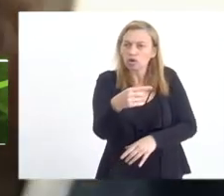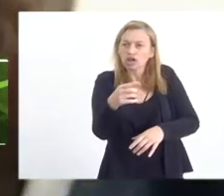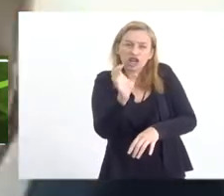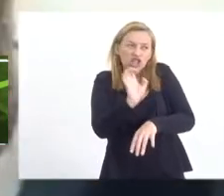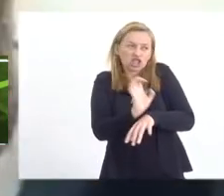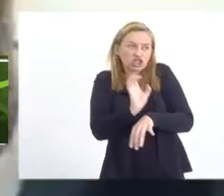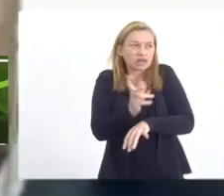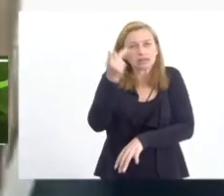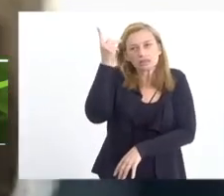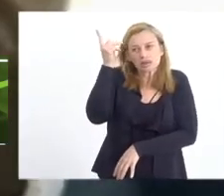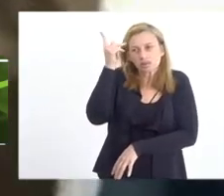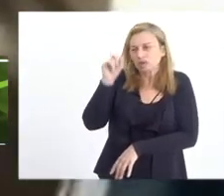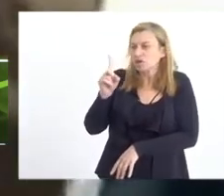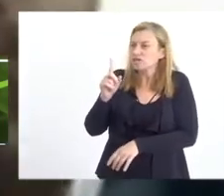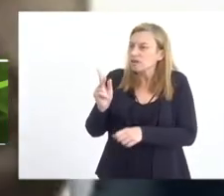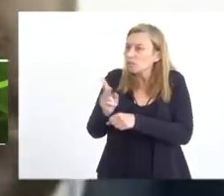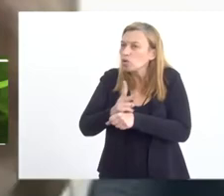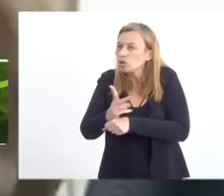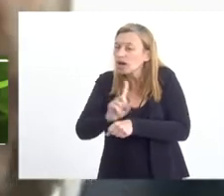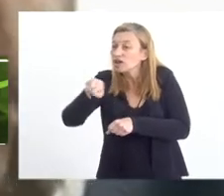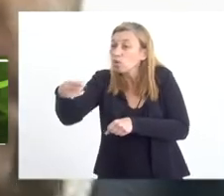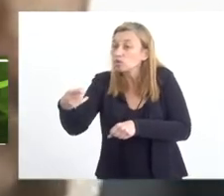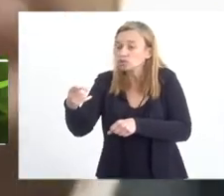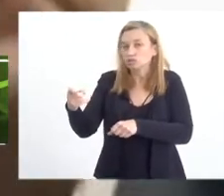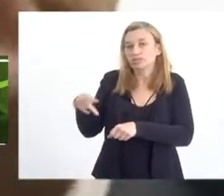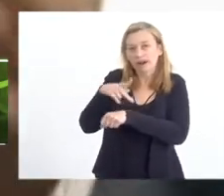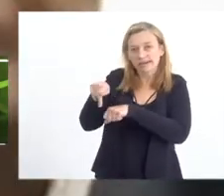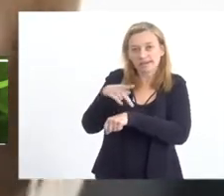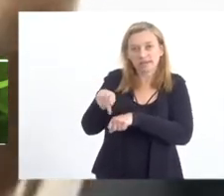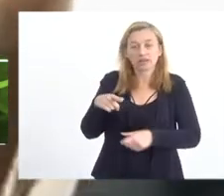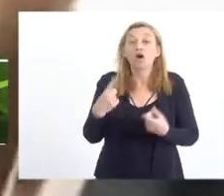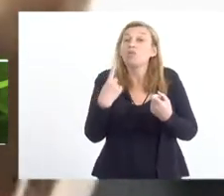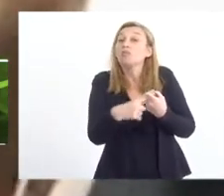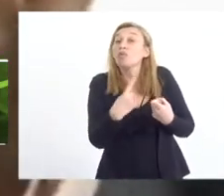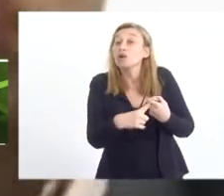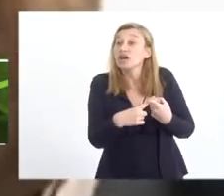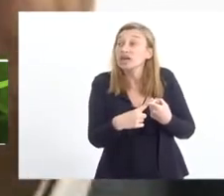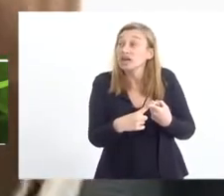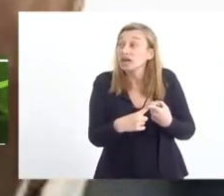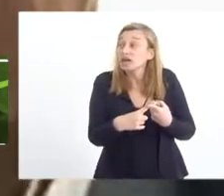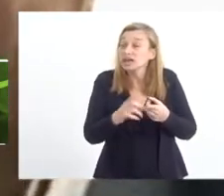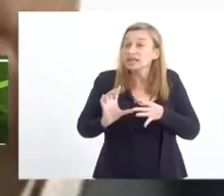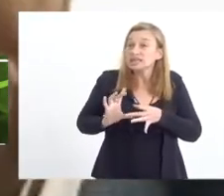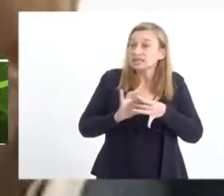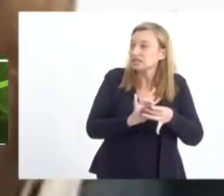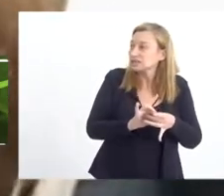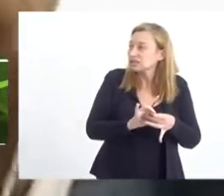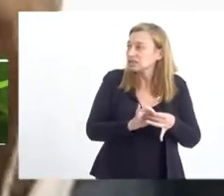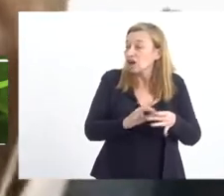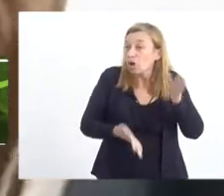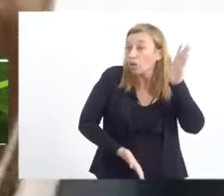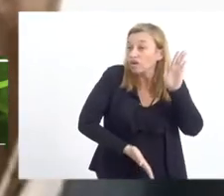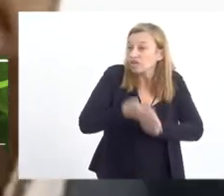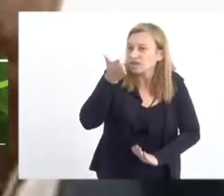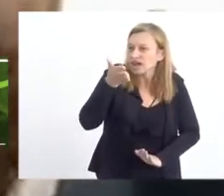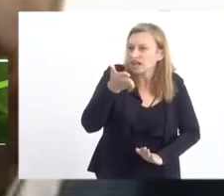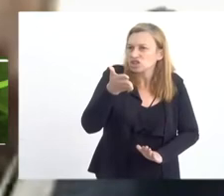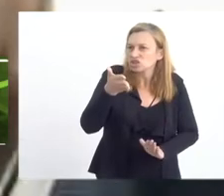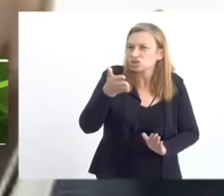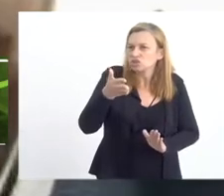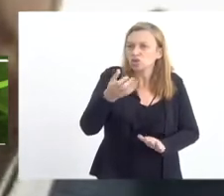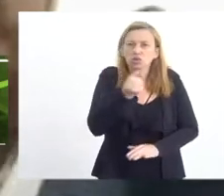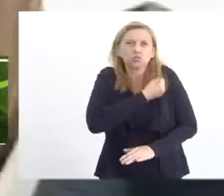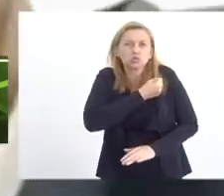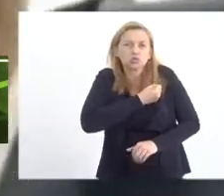vai procurar outro destino em outro país. Isso porque se adiciona a uma viagem um número